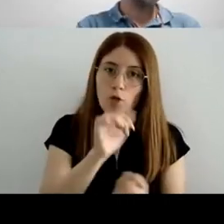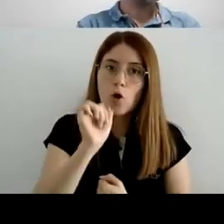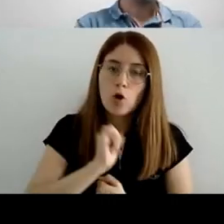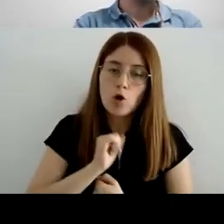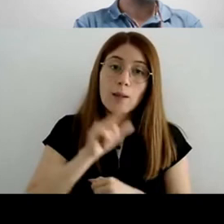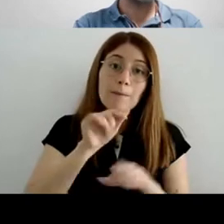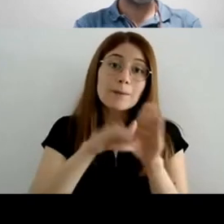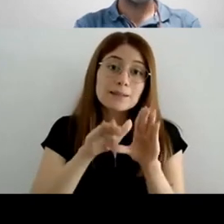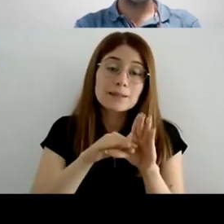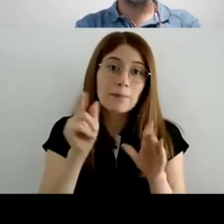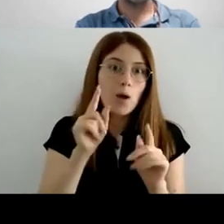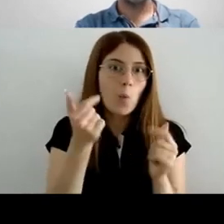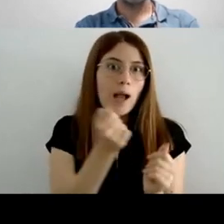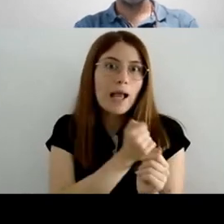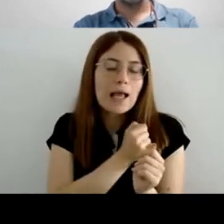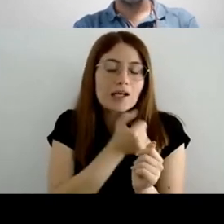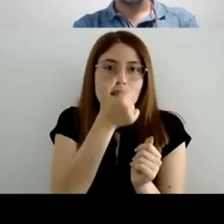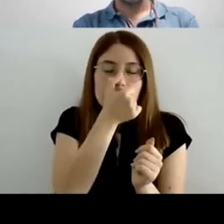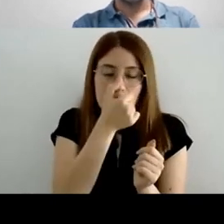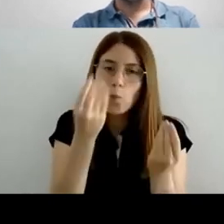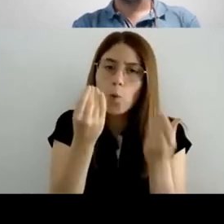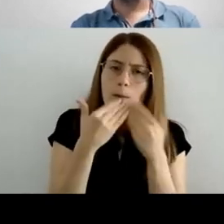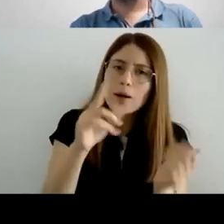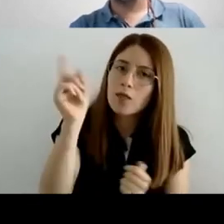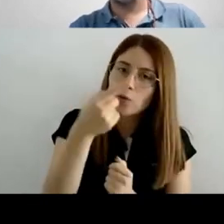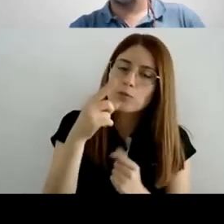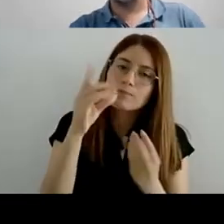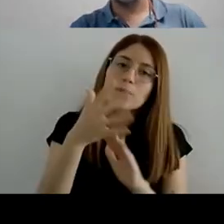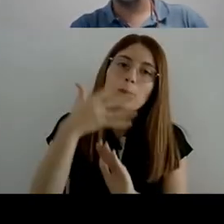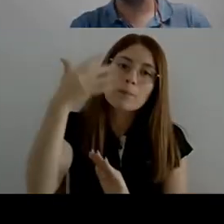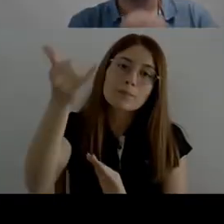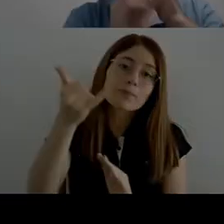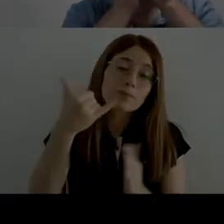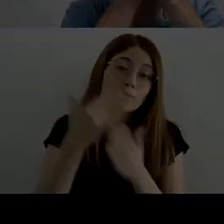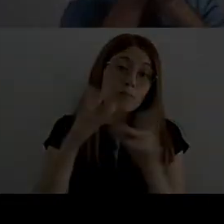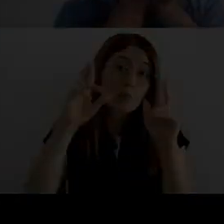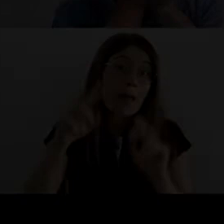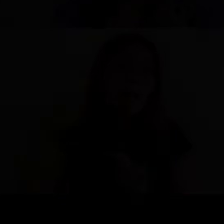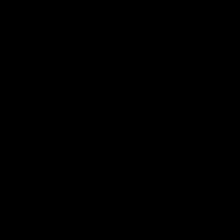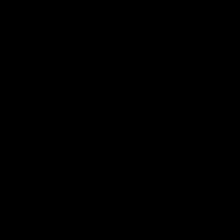quase casa cheia. Muito obrigada a todos e até uma próxima oportunidade, que esperamos que seja amanhã.